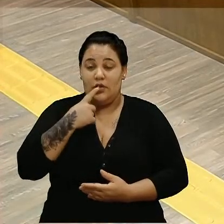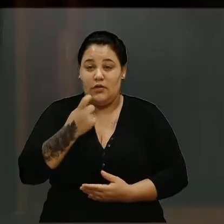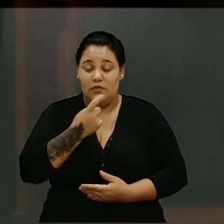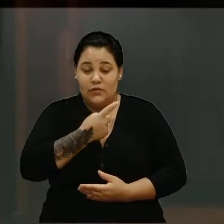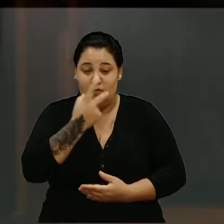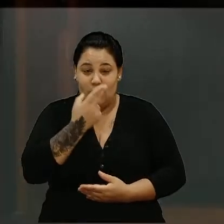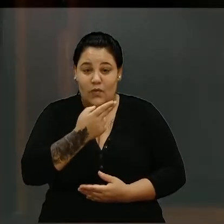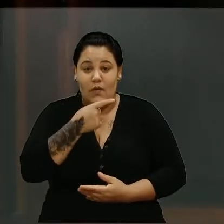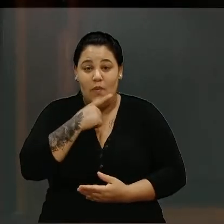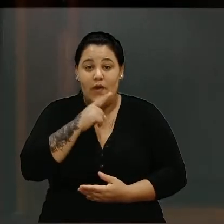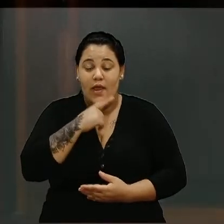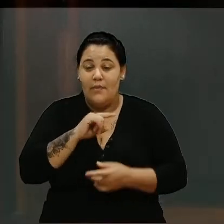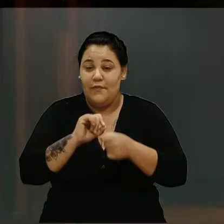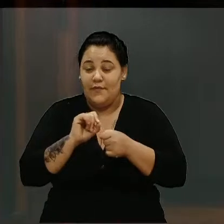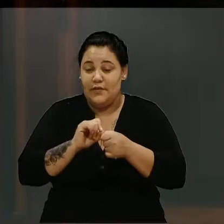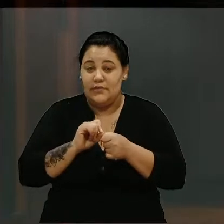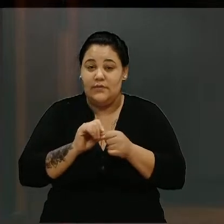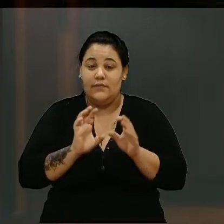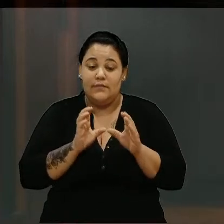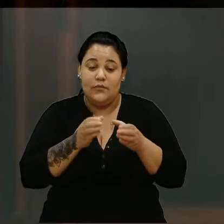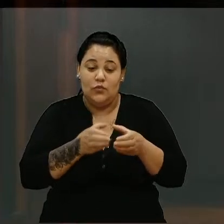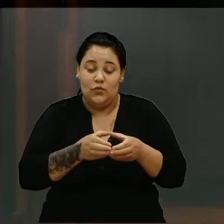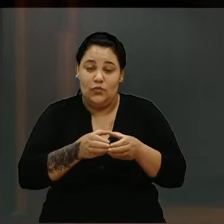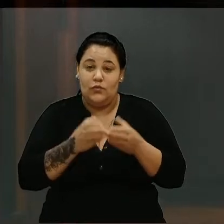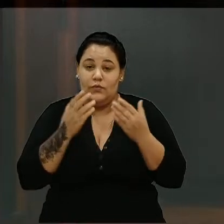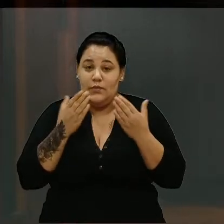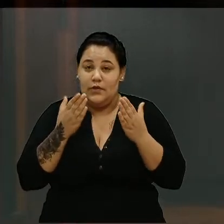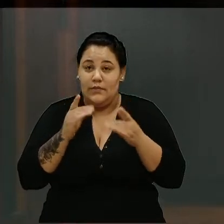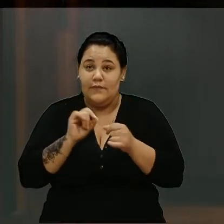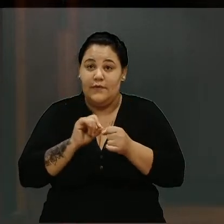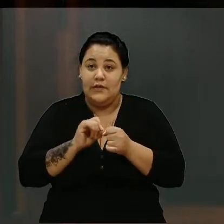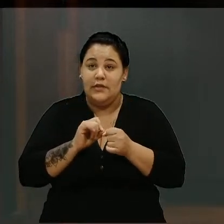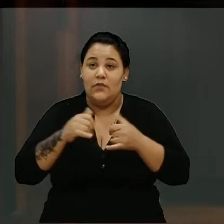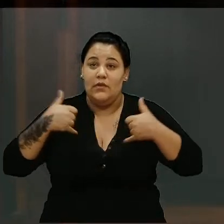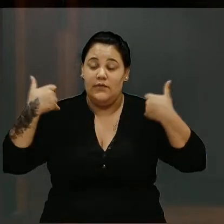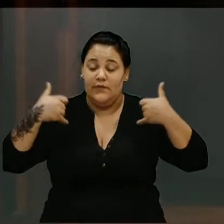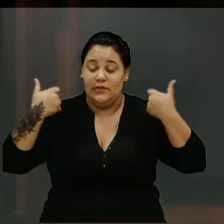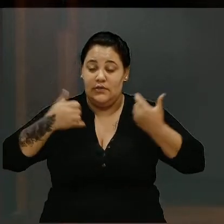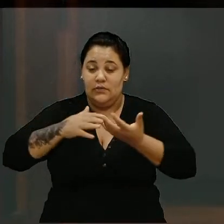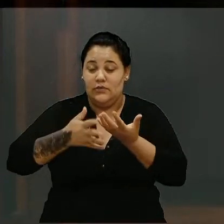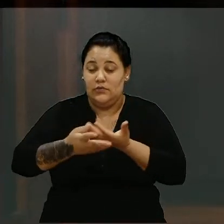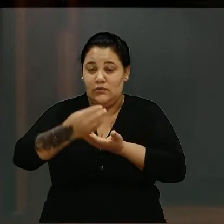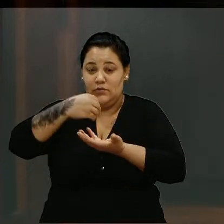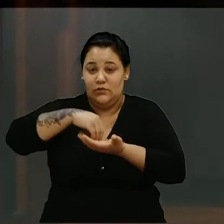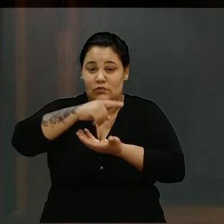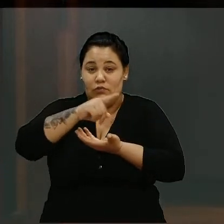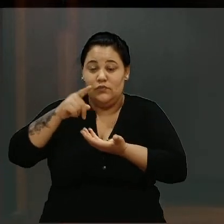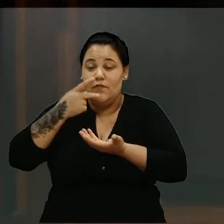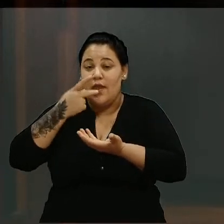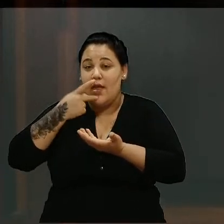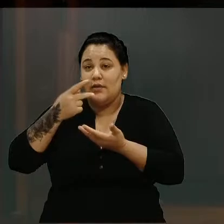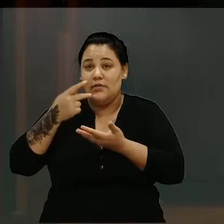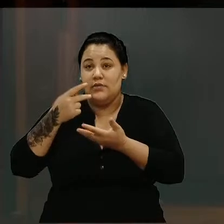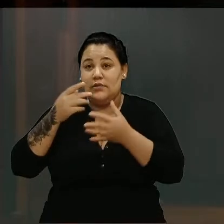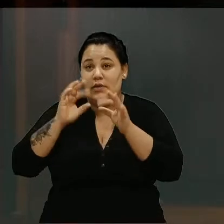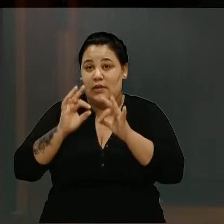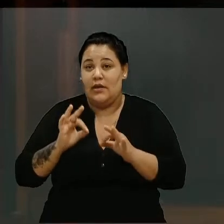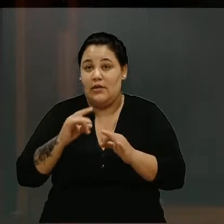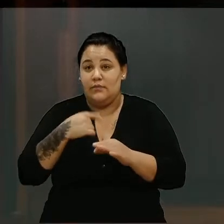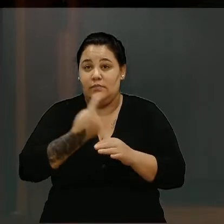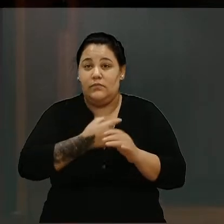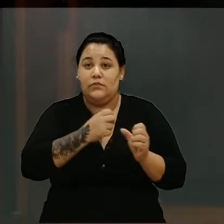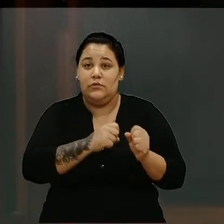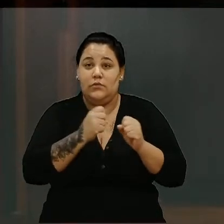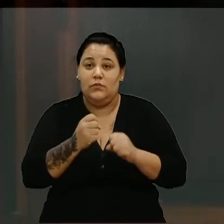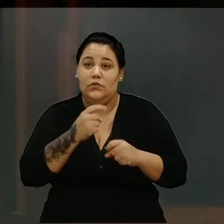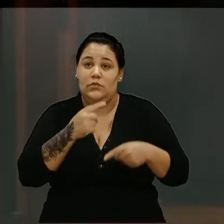Caleb propôs um voto de congratulação, né, para o aniversário da Codeca, a senhora trazer essas questões aqui para que a gente possa discutir, para que a gente possa levar